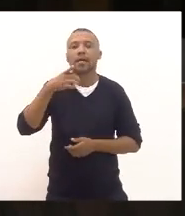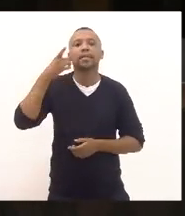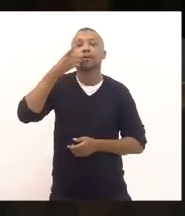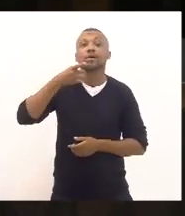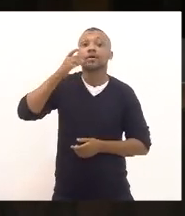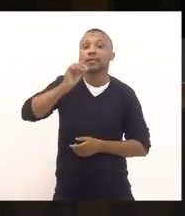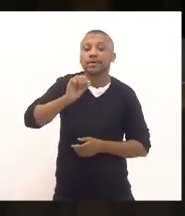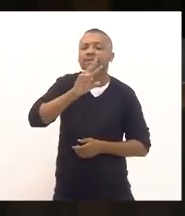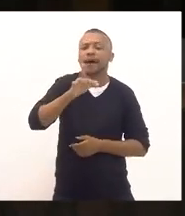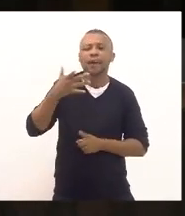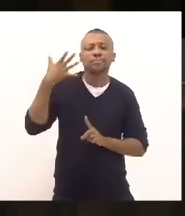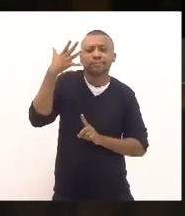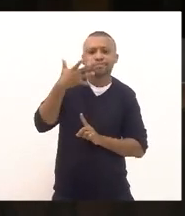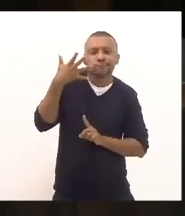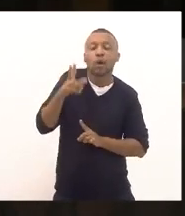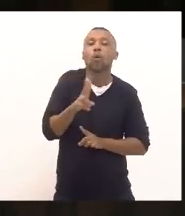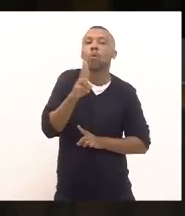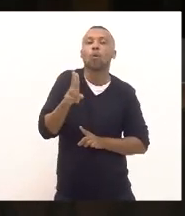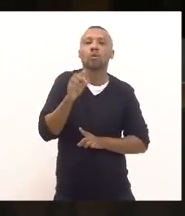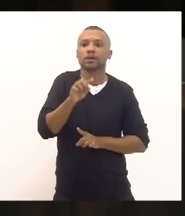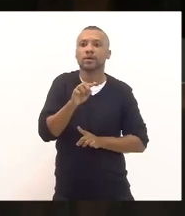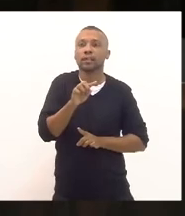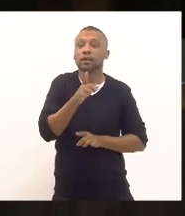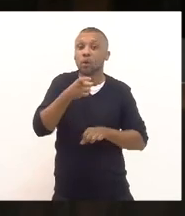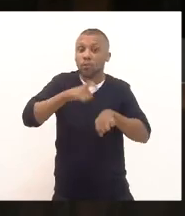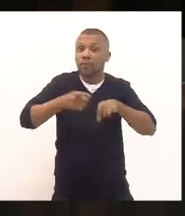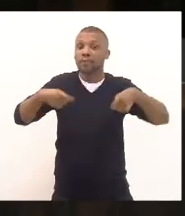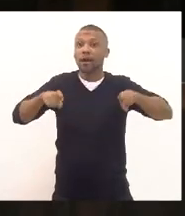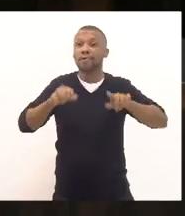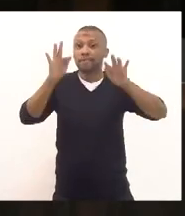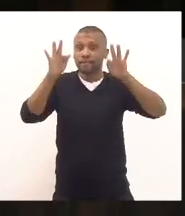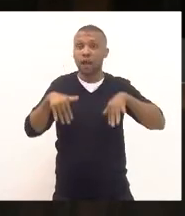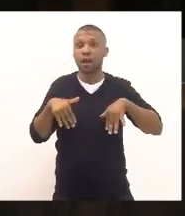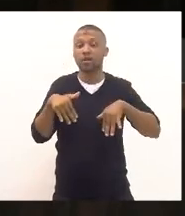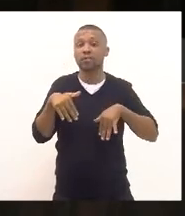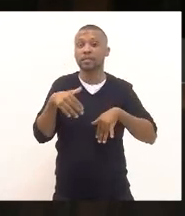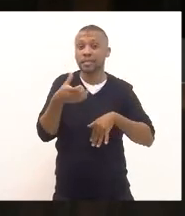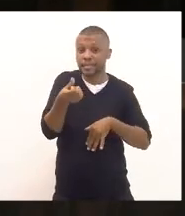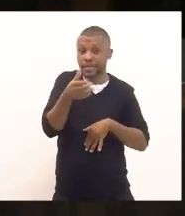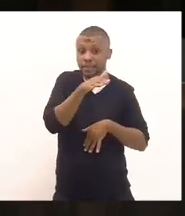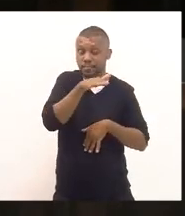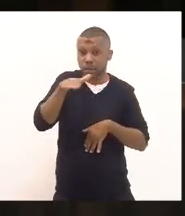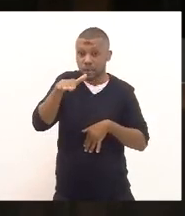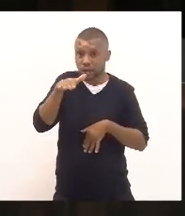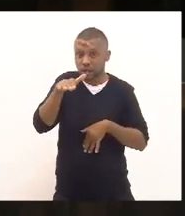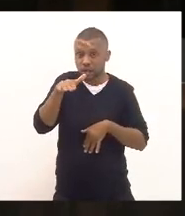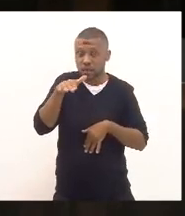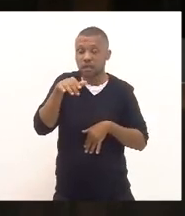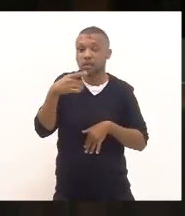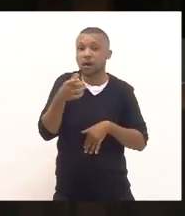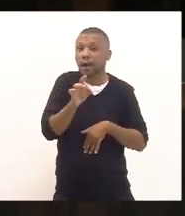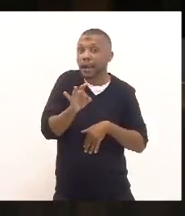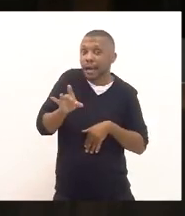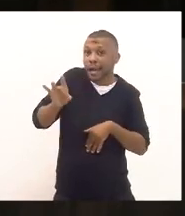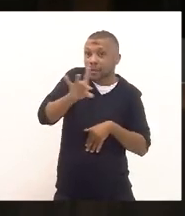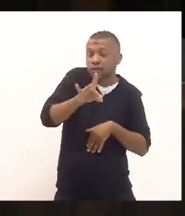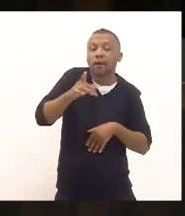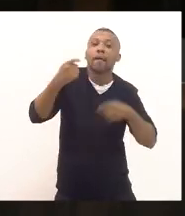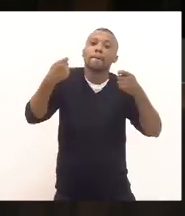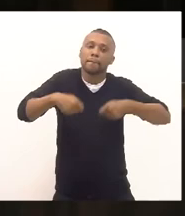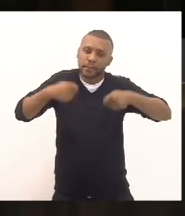que ainda vão fazer uso da palavra que o expediente final se encerra às dezoito e trinta e cada um vai